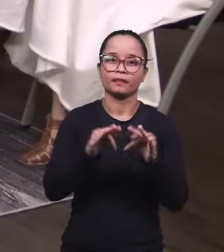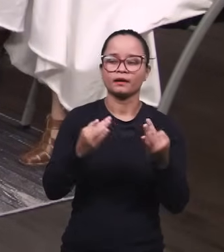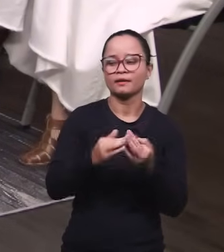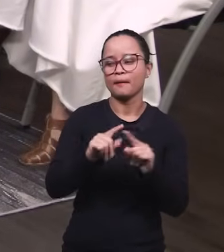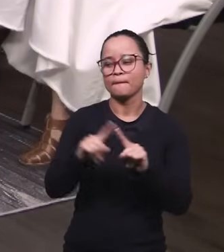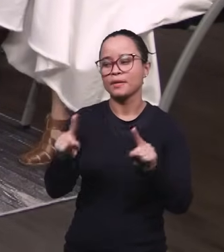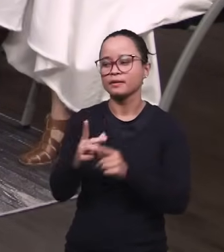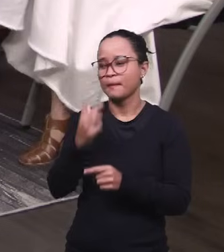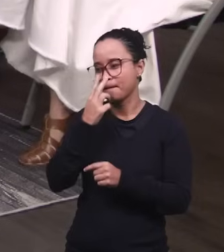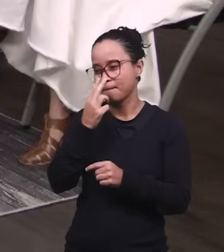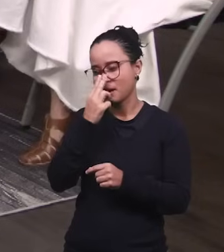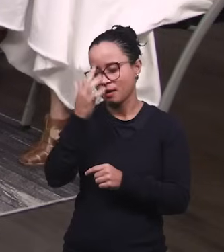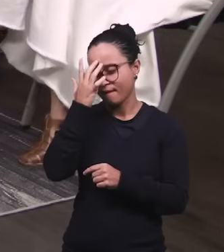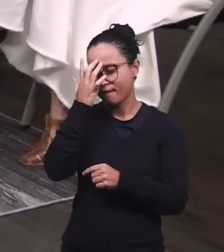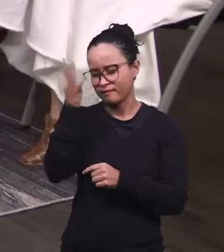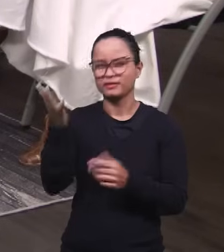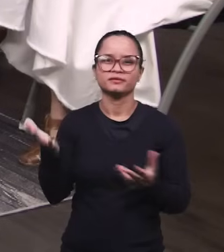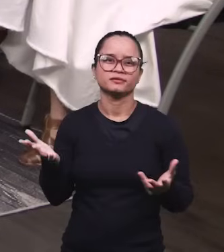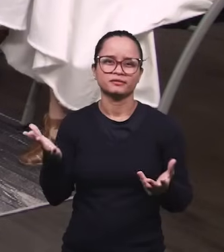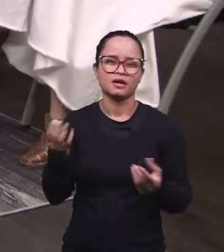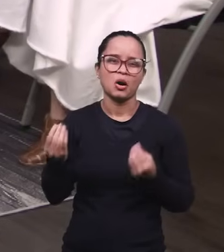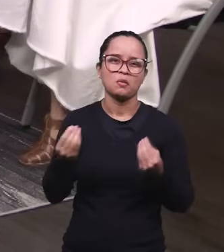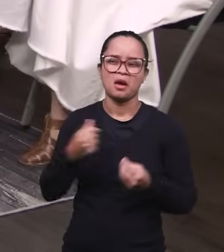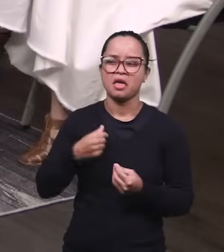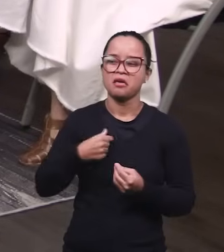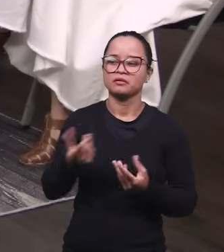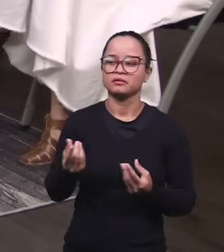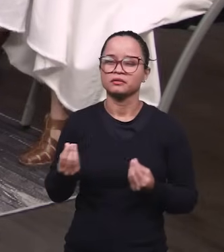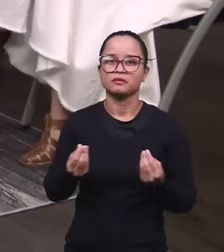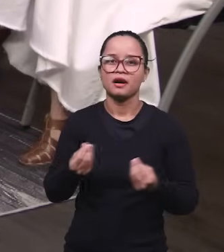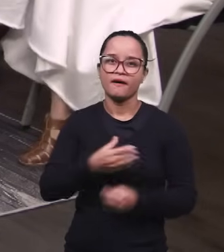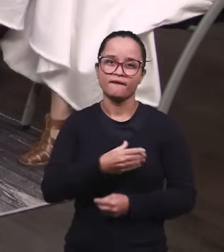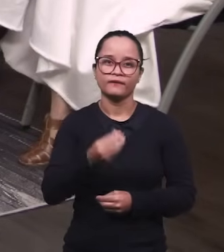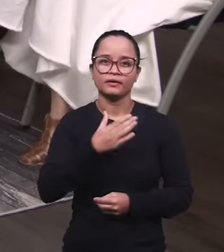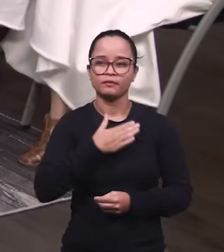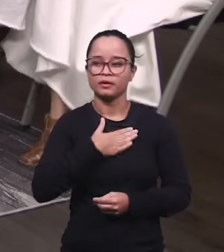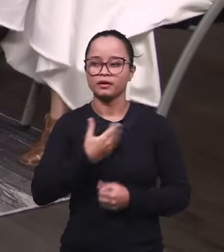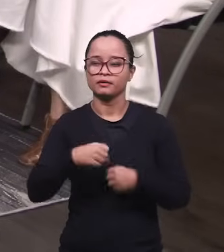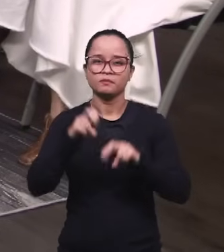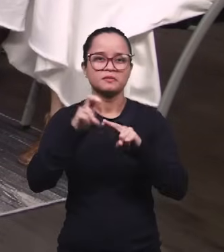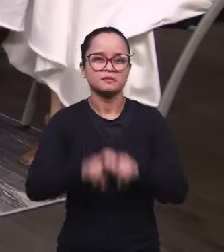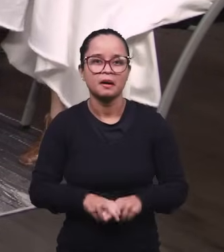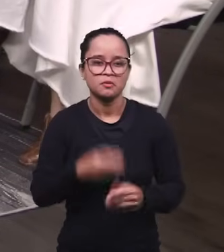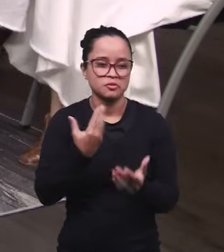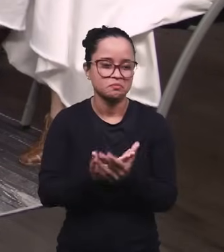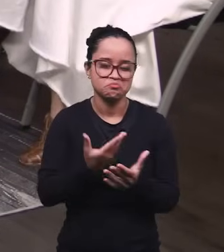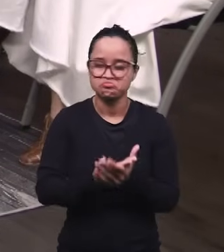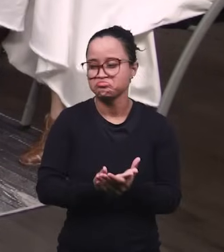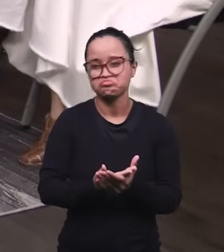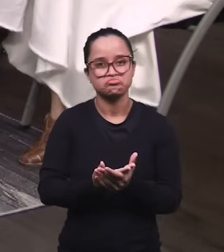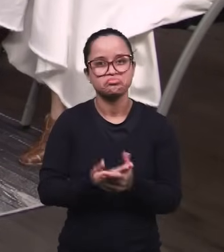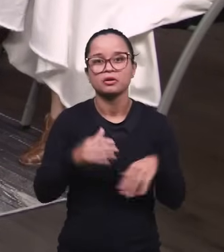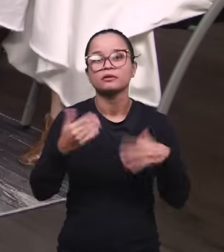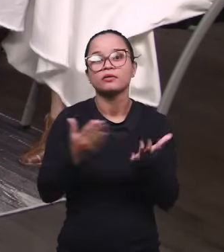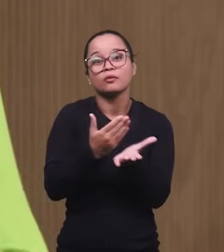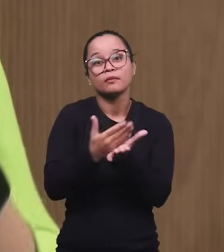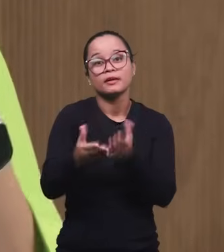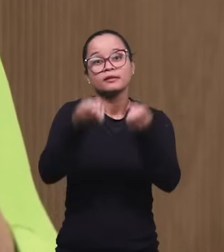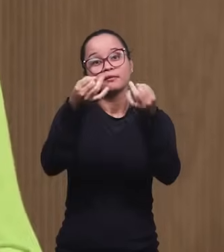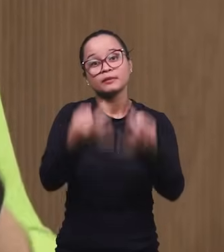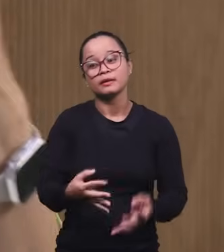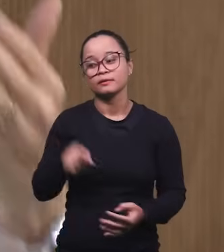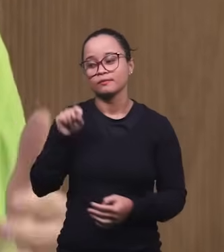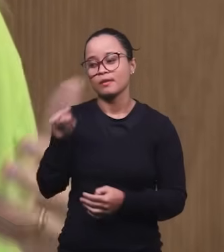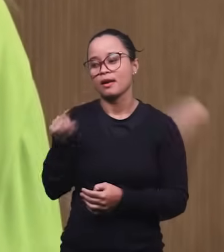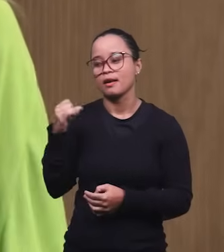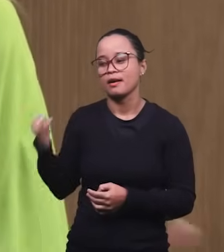famílias falam assim, mas parece tão fácil dizer como que eu vou fazer isso? Meu filho não gosta de sentar para estudar. Então, comece explicando